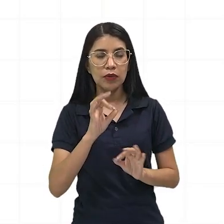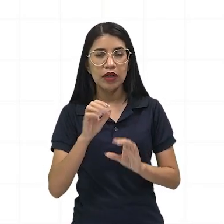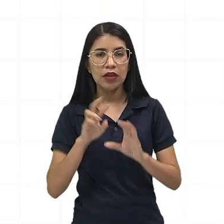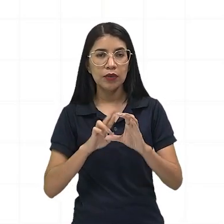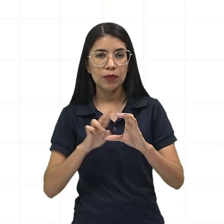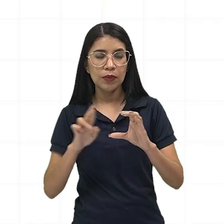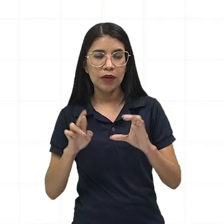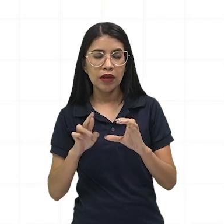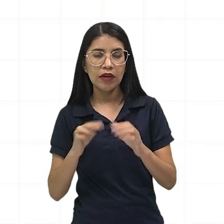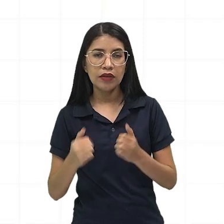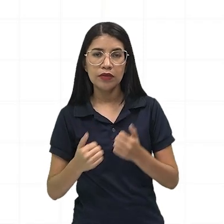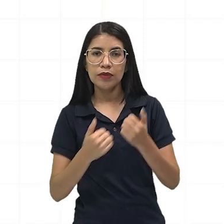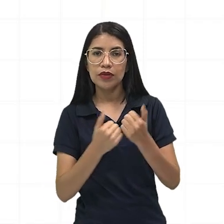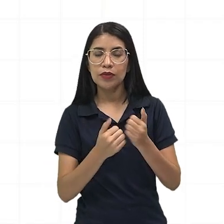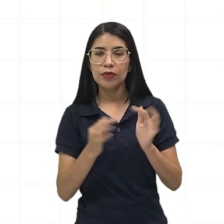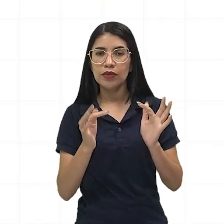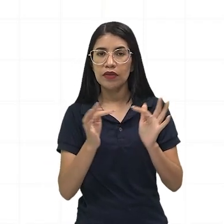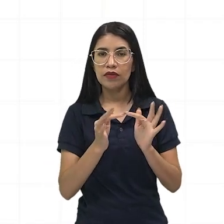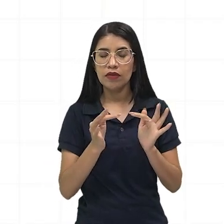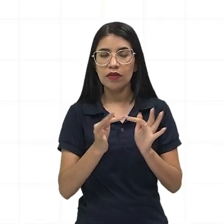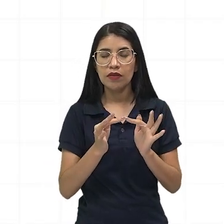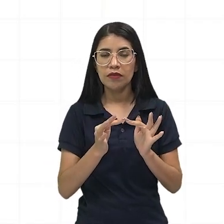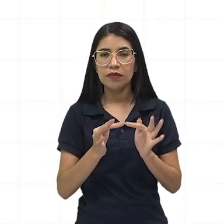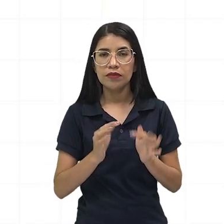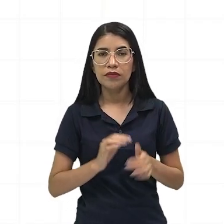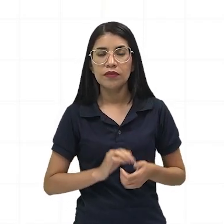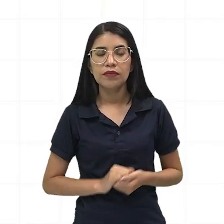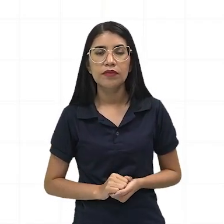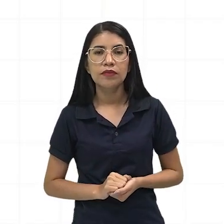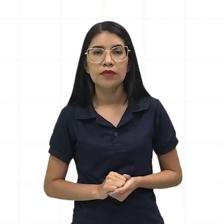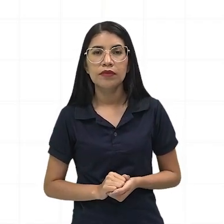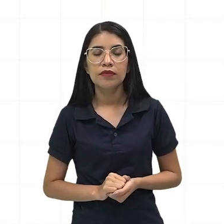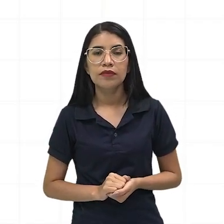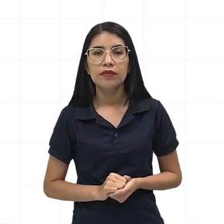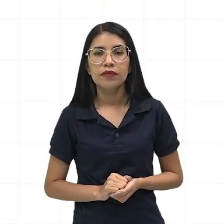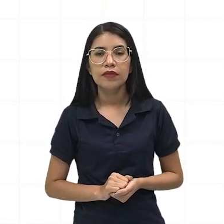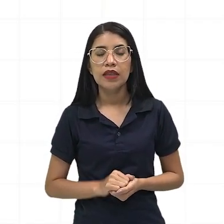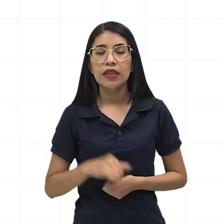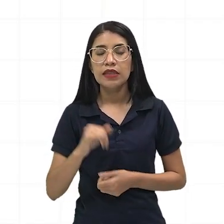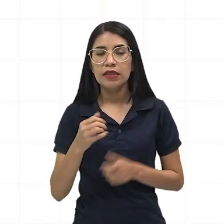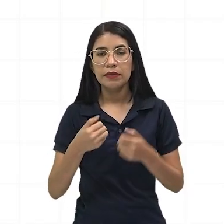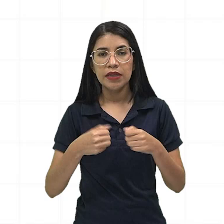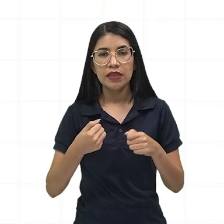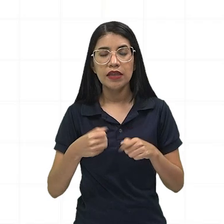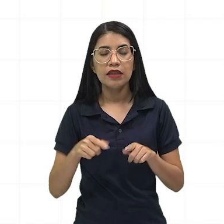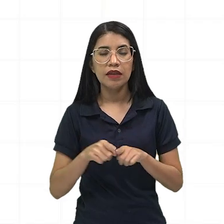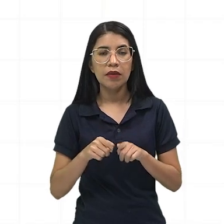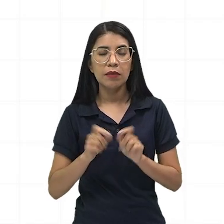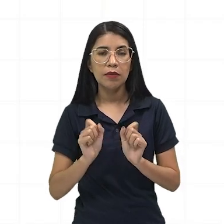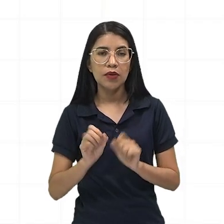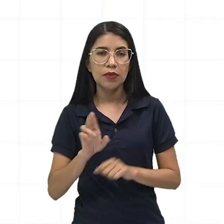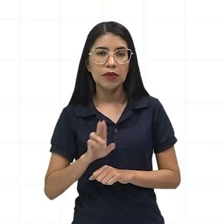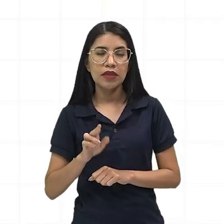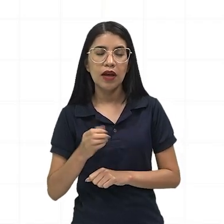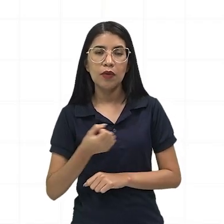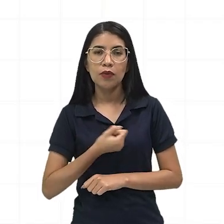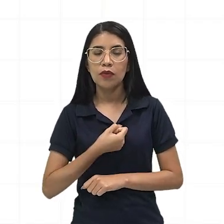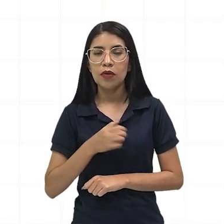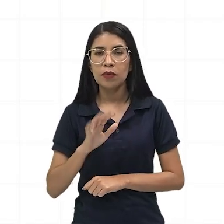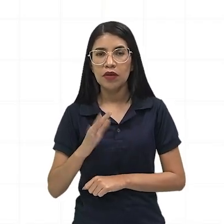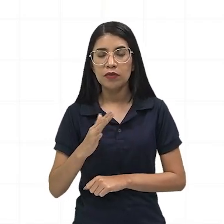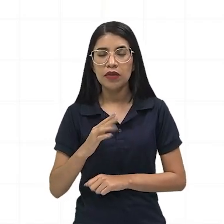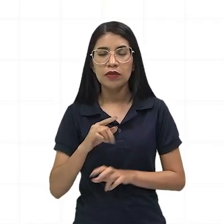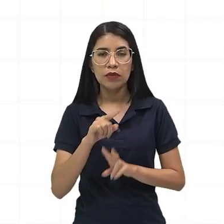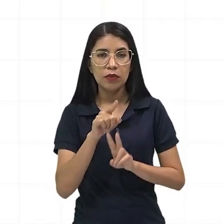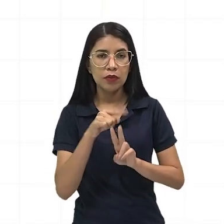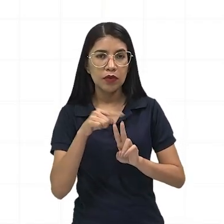Então, realizamos as substituições do valor do raio e altura. Quando necessário, utilizamos uma aproximação para o valor de